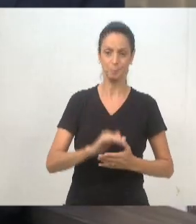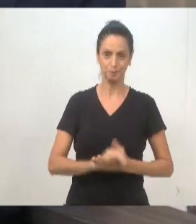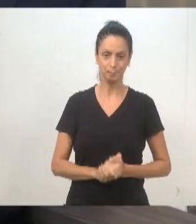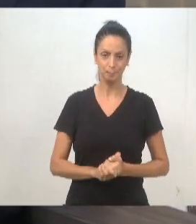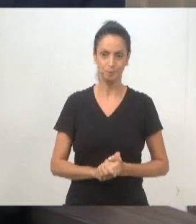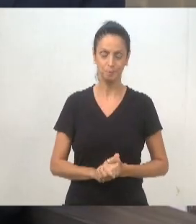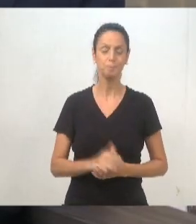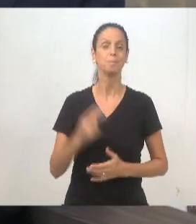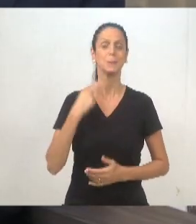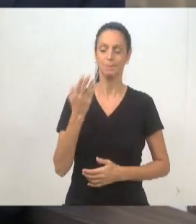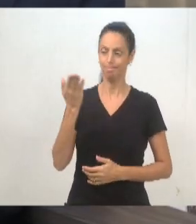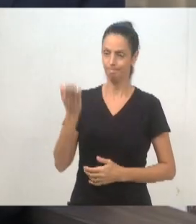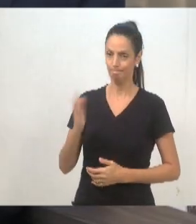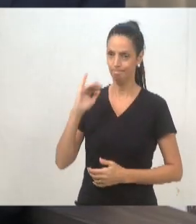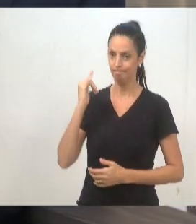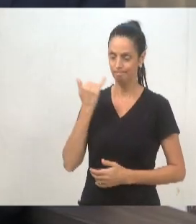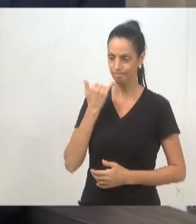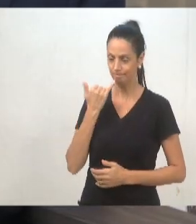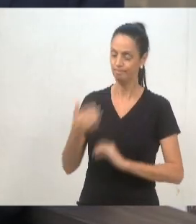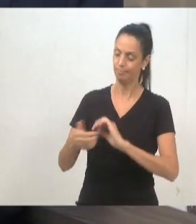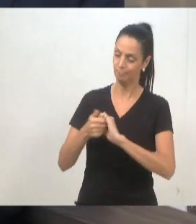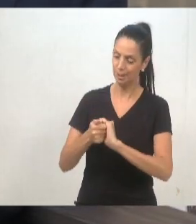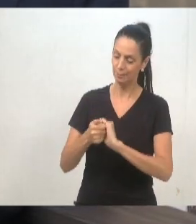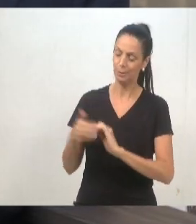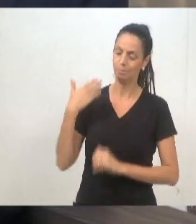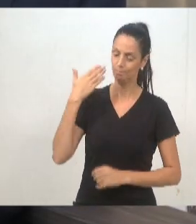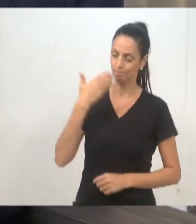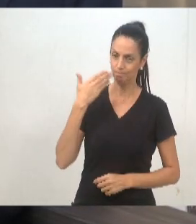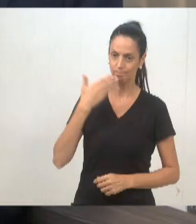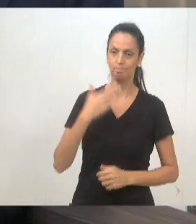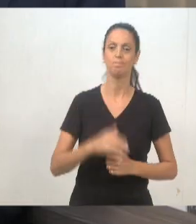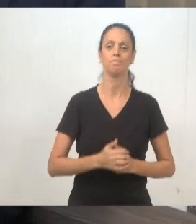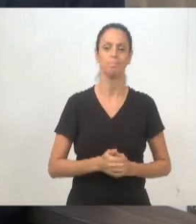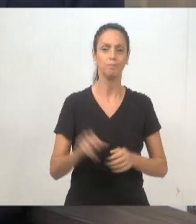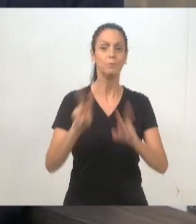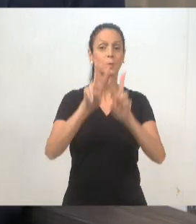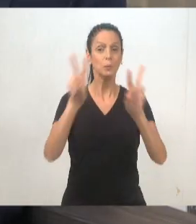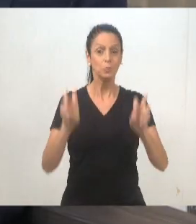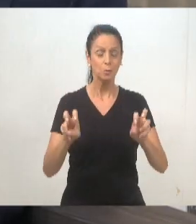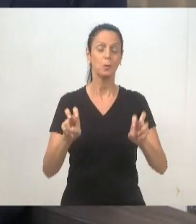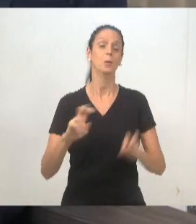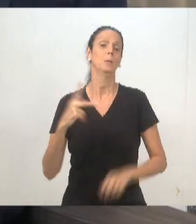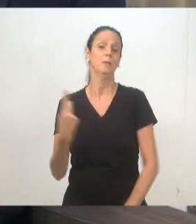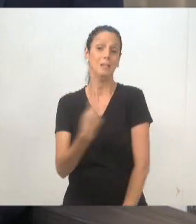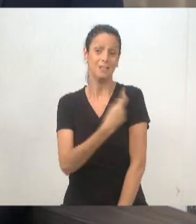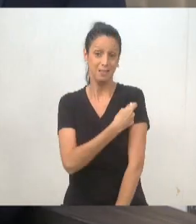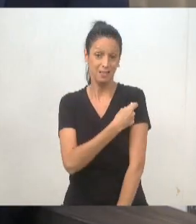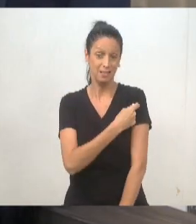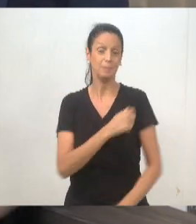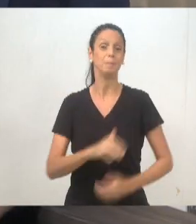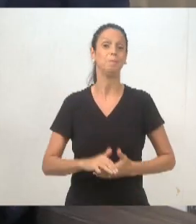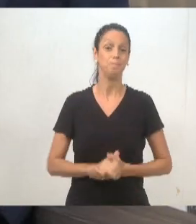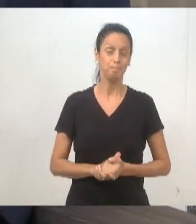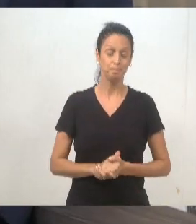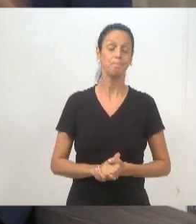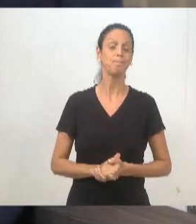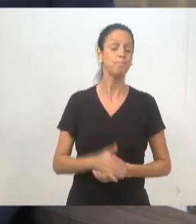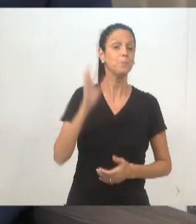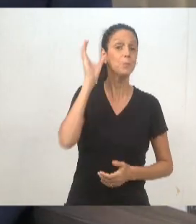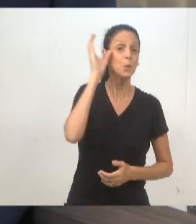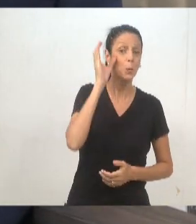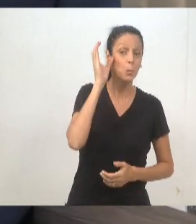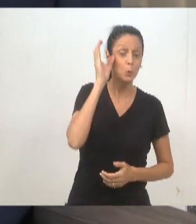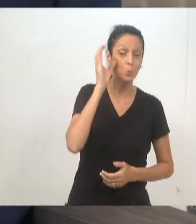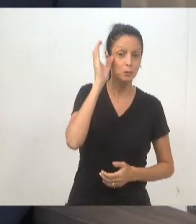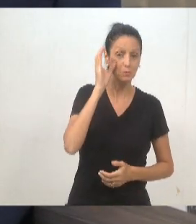Vereador Genvão Pato, quero cumprimentar pelo pronunciamento. Questão relacionada às vacinas, essa fala sobre a conscientização com